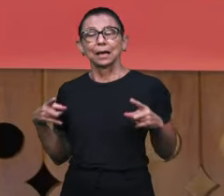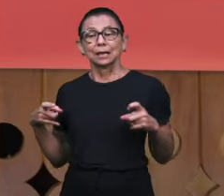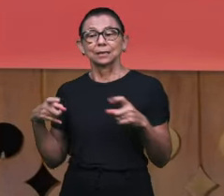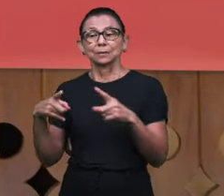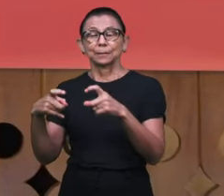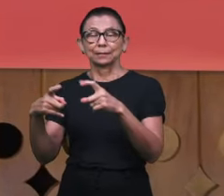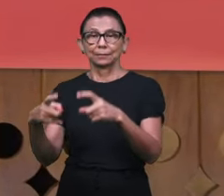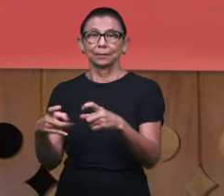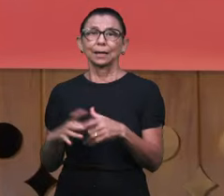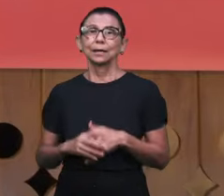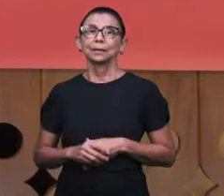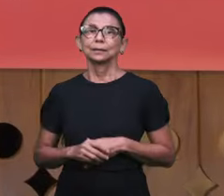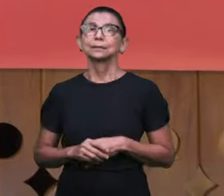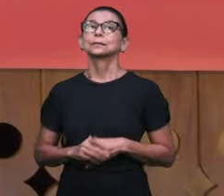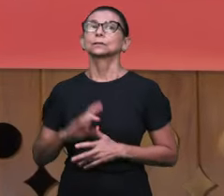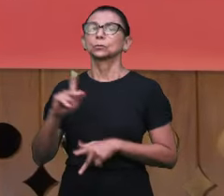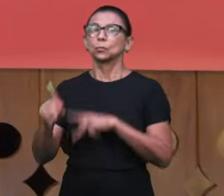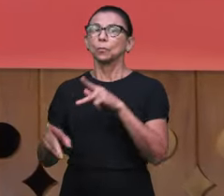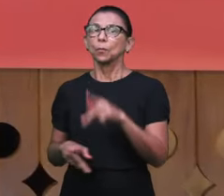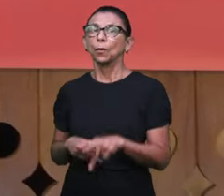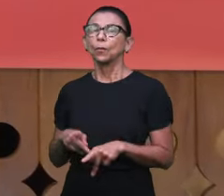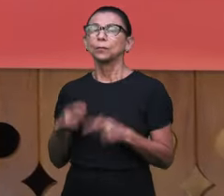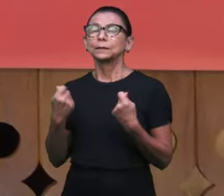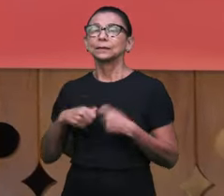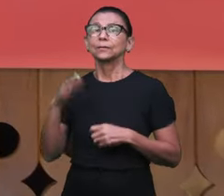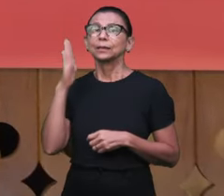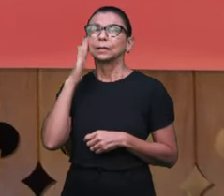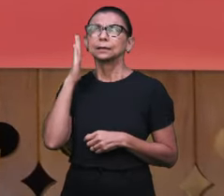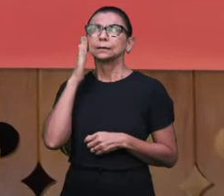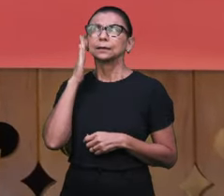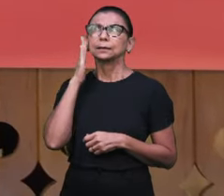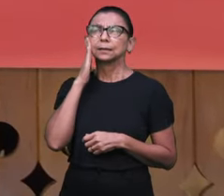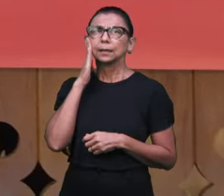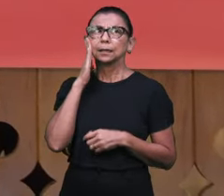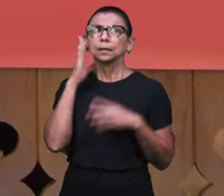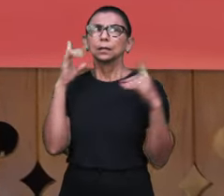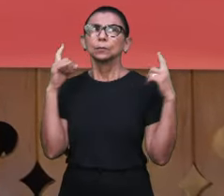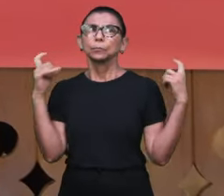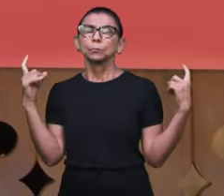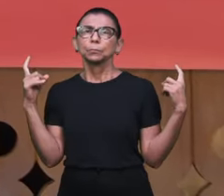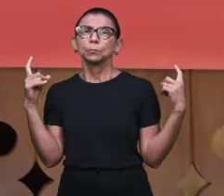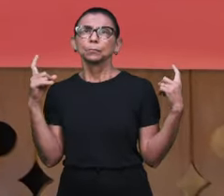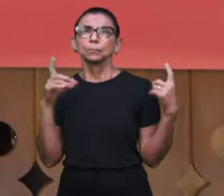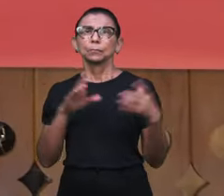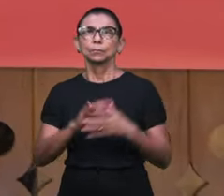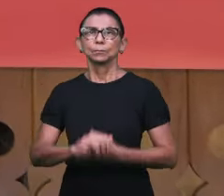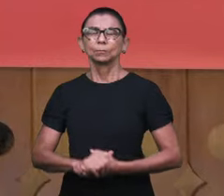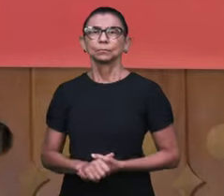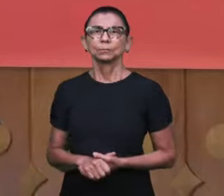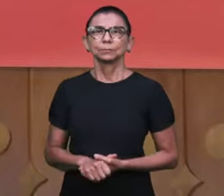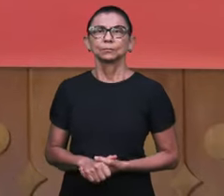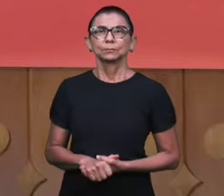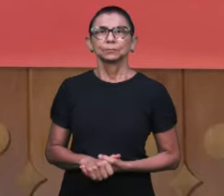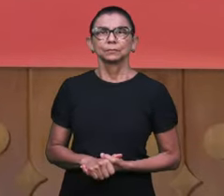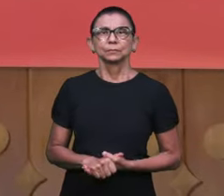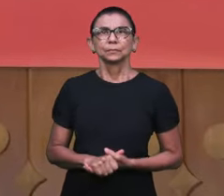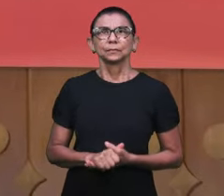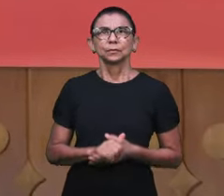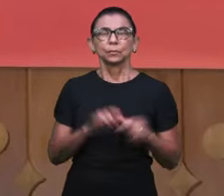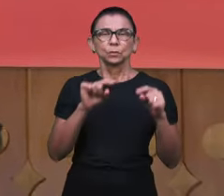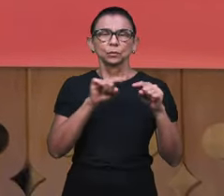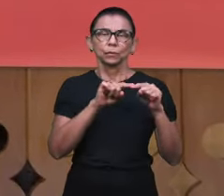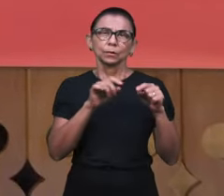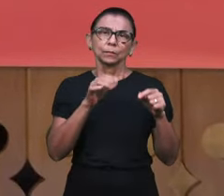estar ciente dos toques. Mas é, então ele estava no toque, pi, ra, ra, ra, um